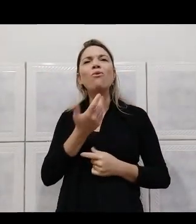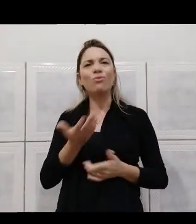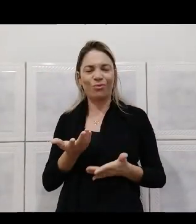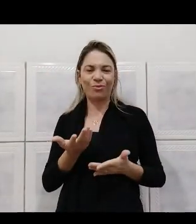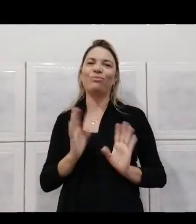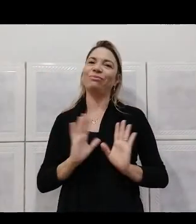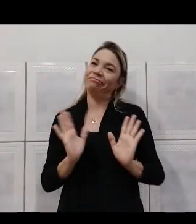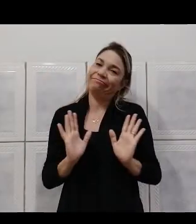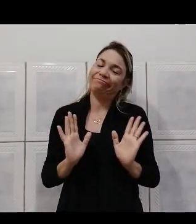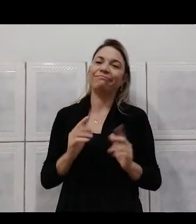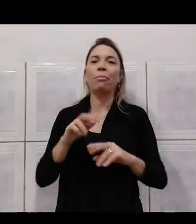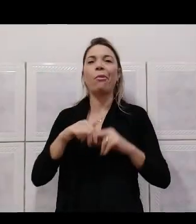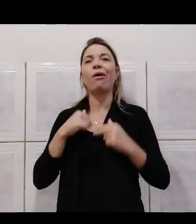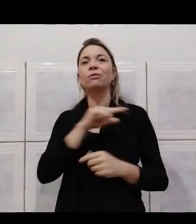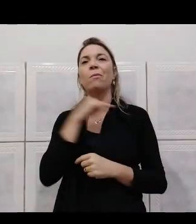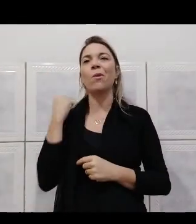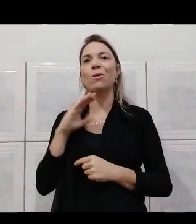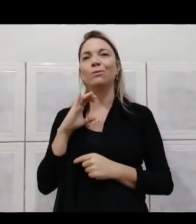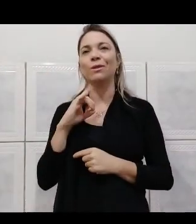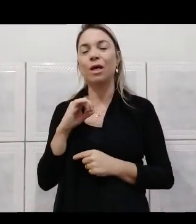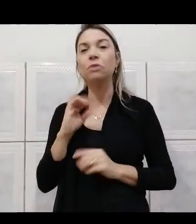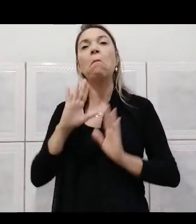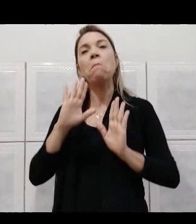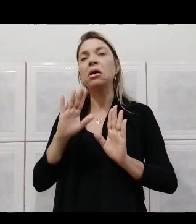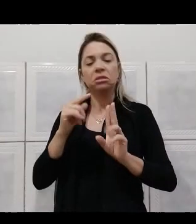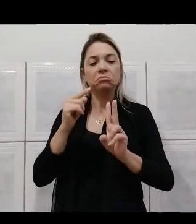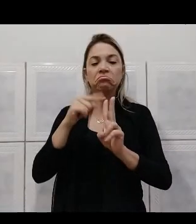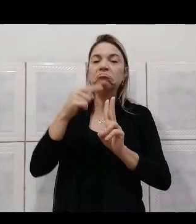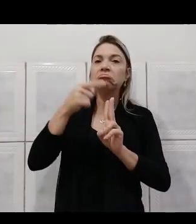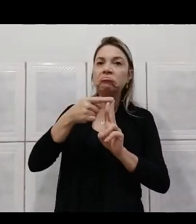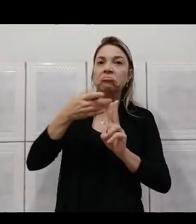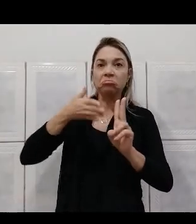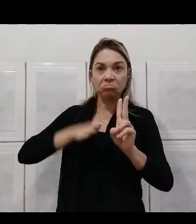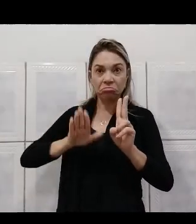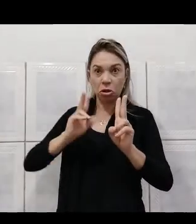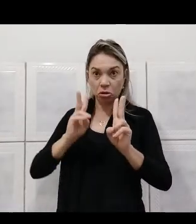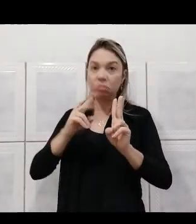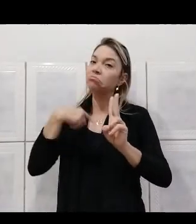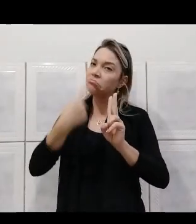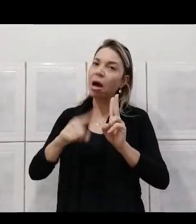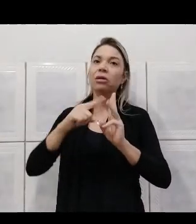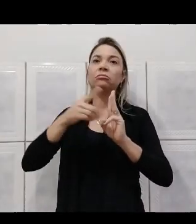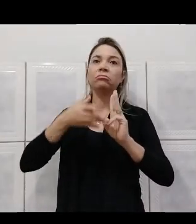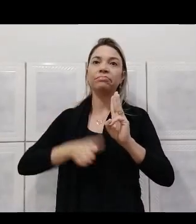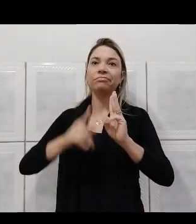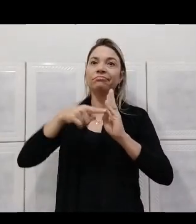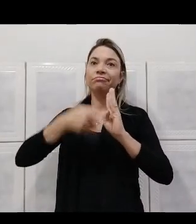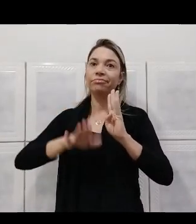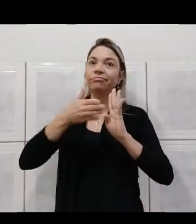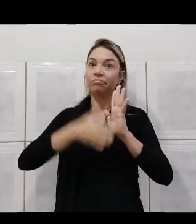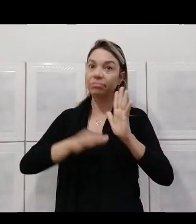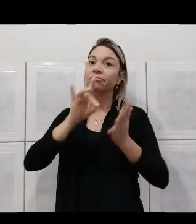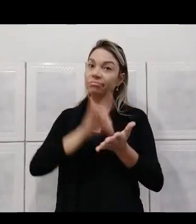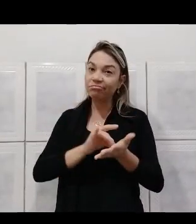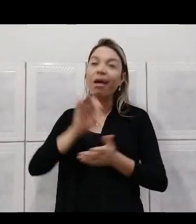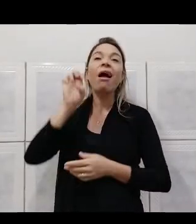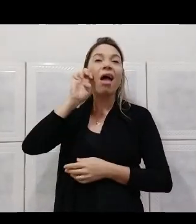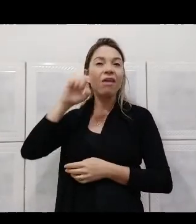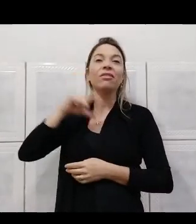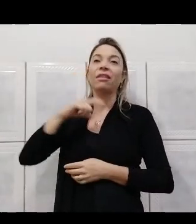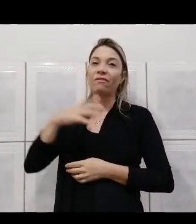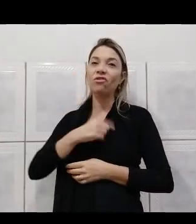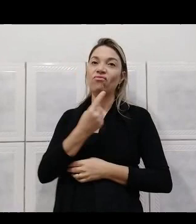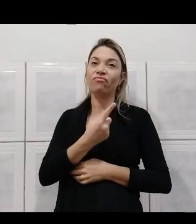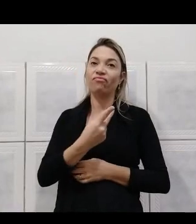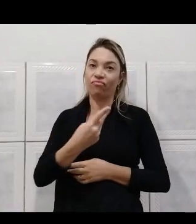Eva pôde ser mãe outras vezes. A palavra de Deus nos diz que quando alguém, assim como Eva disse, tem um